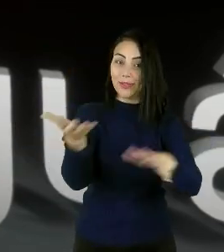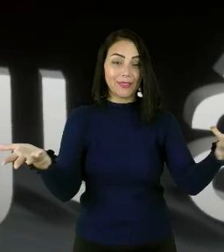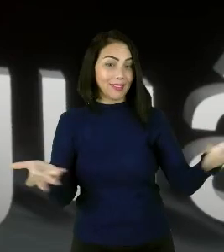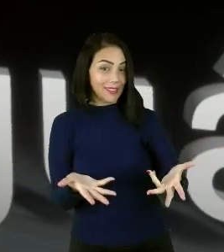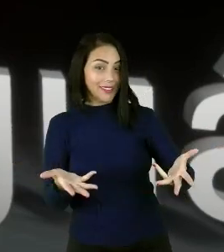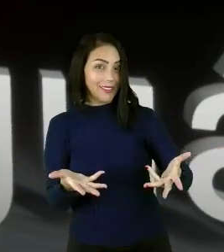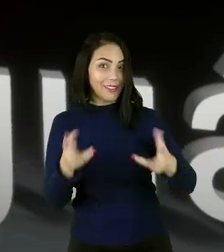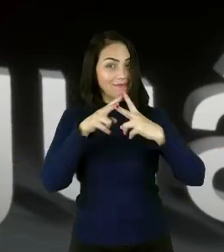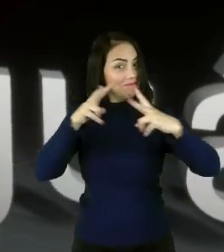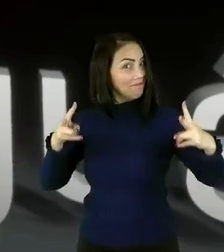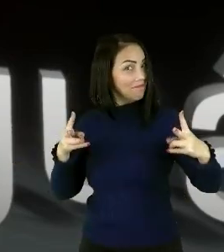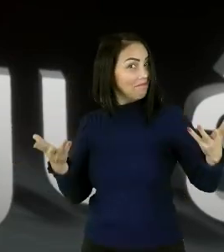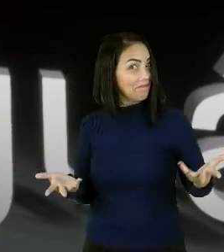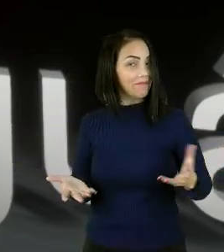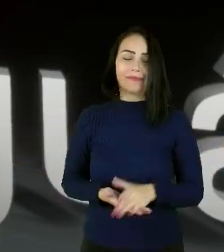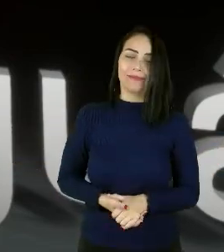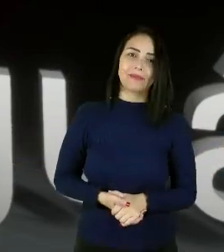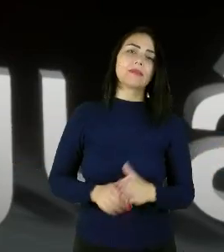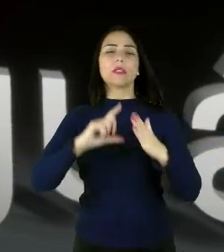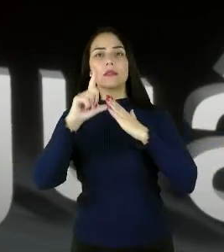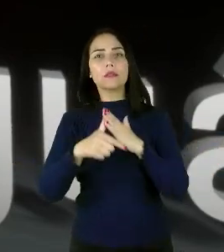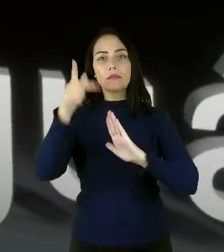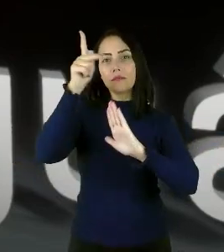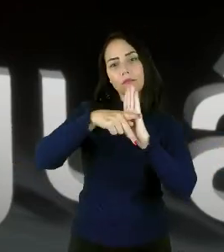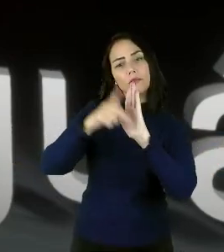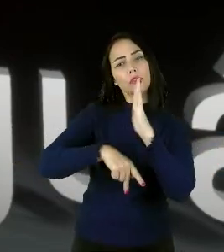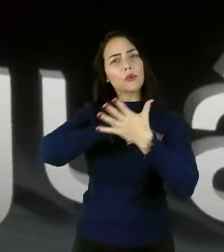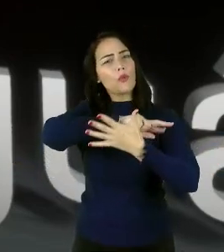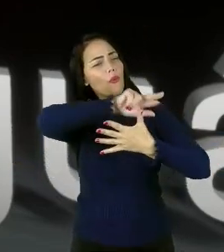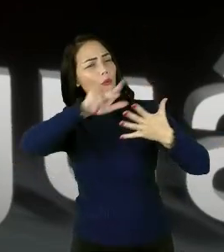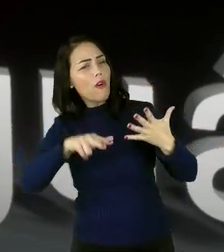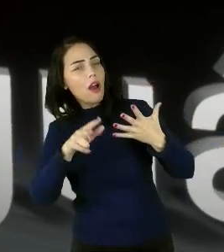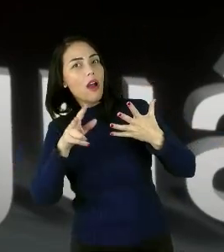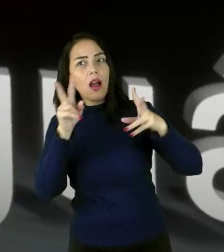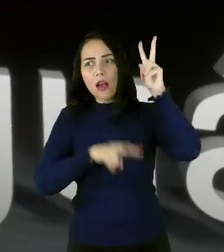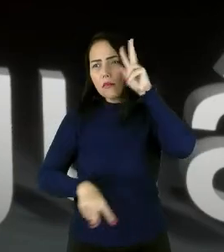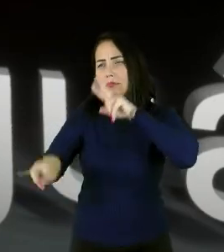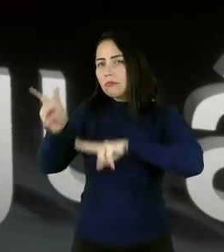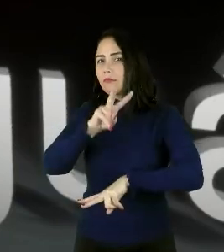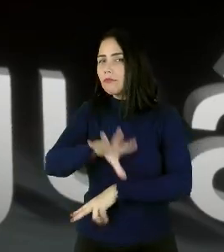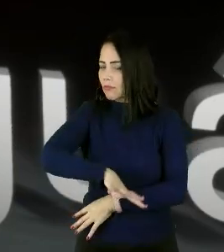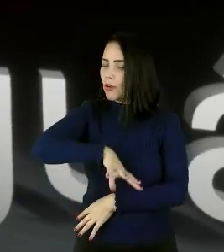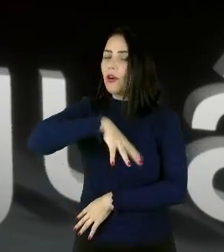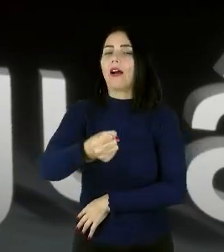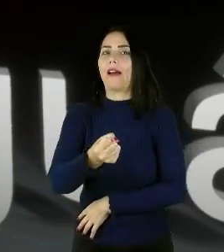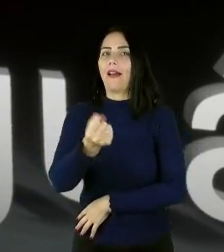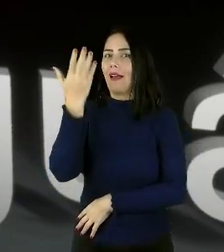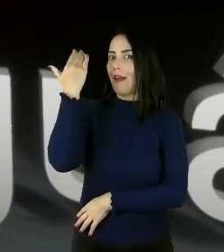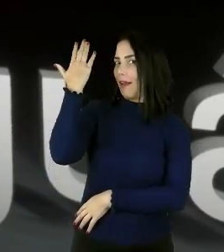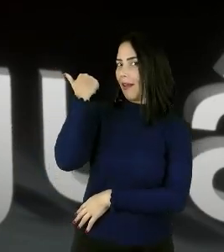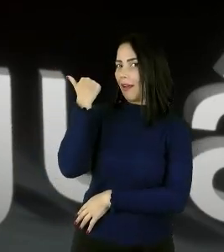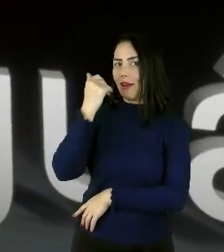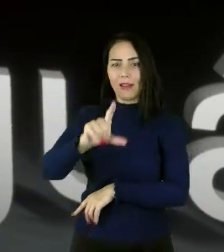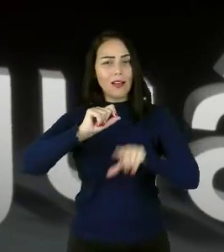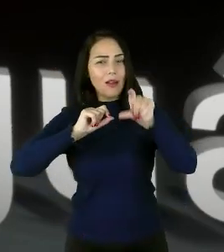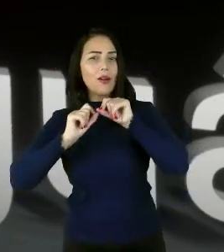no presente depois disso vieram outros projetos dessa natureza e olhar com coragem o passado e